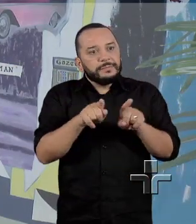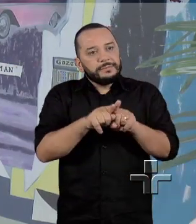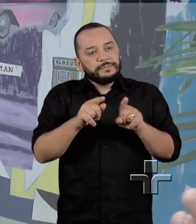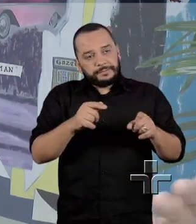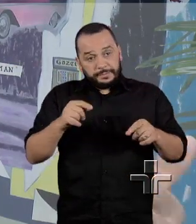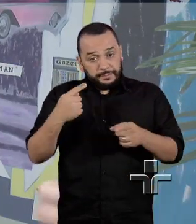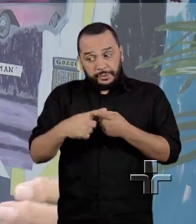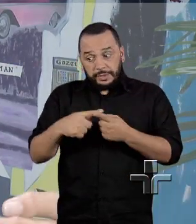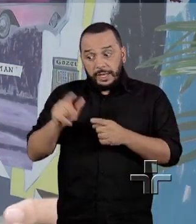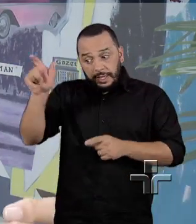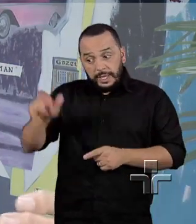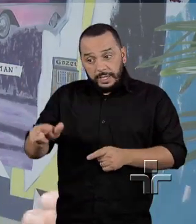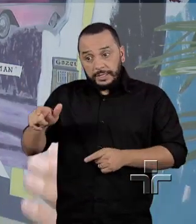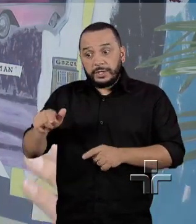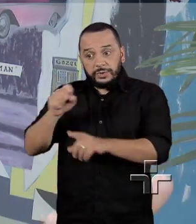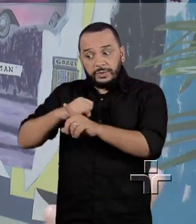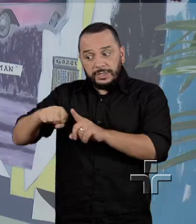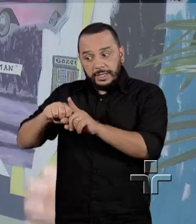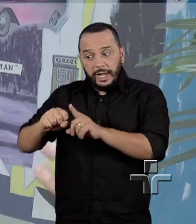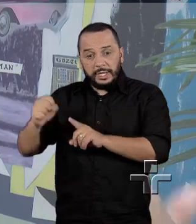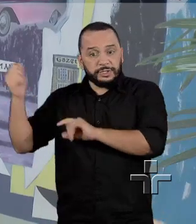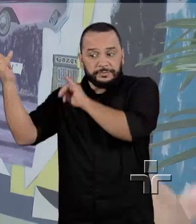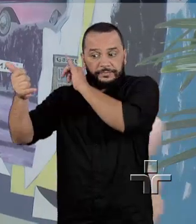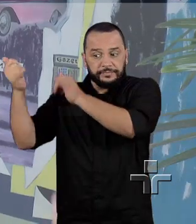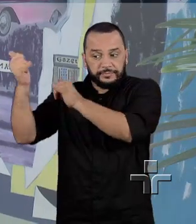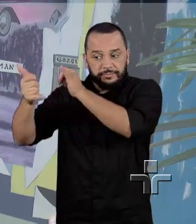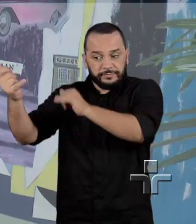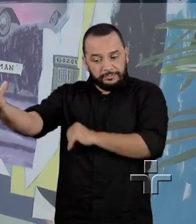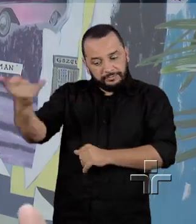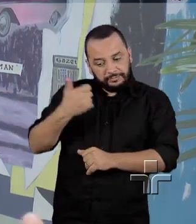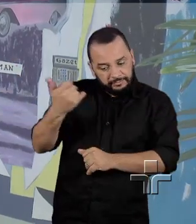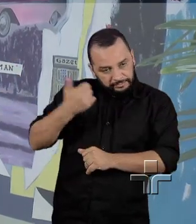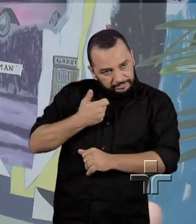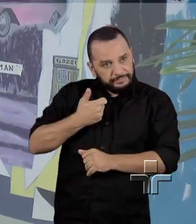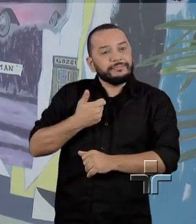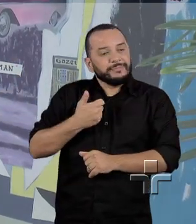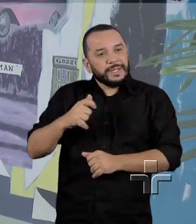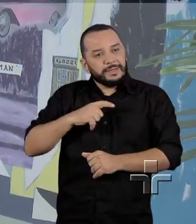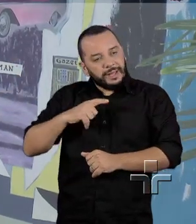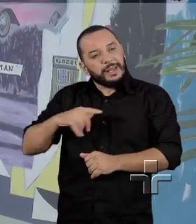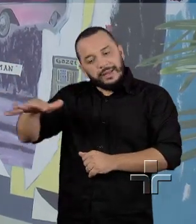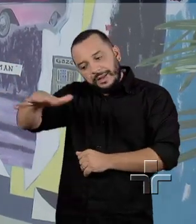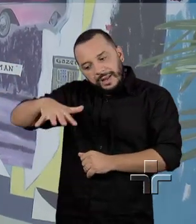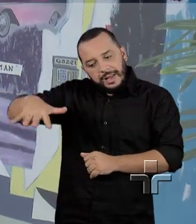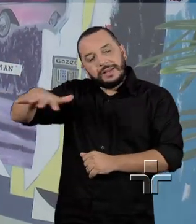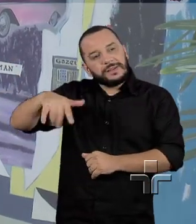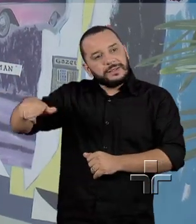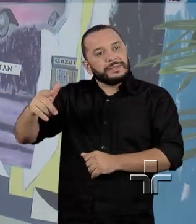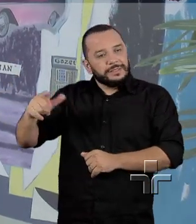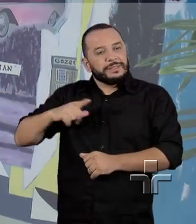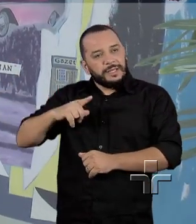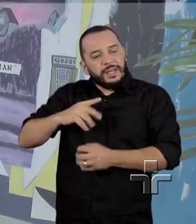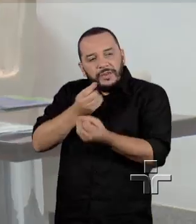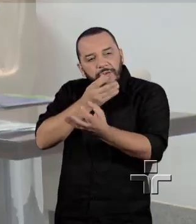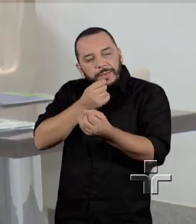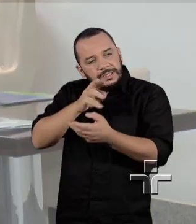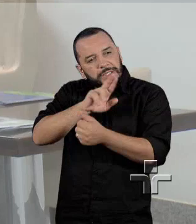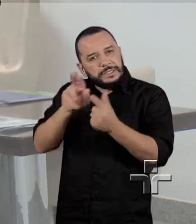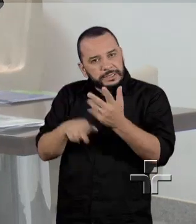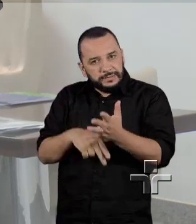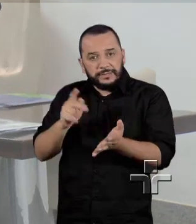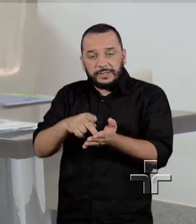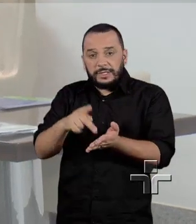sociedade. Nosso trabalho é ouvir democraticamente o Conselho, extrair do Conselho o que ele tem para nos dar, que é muito.